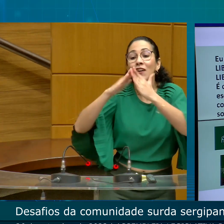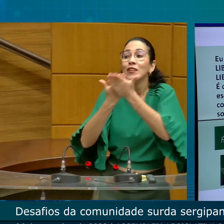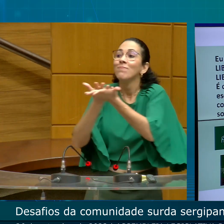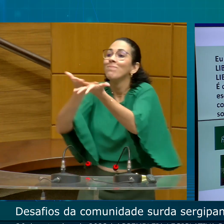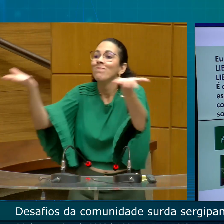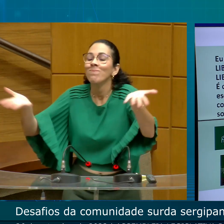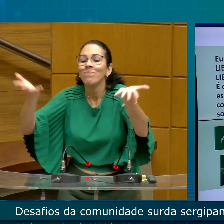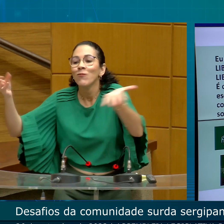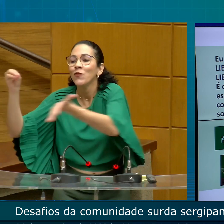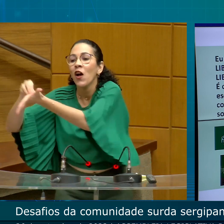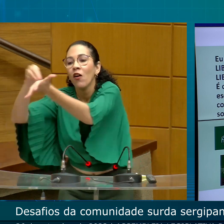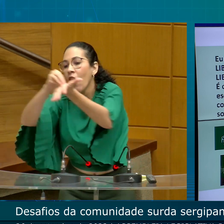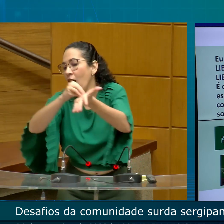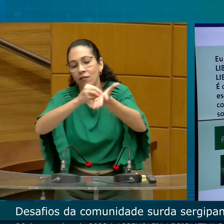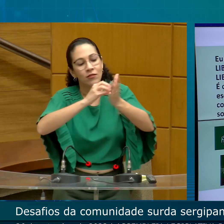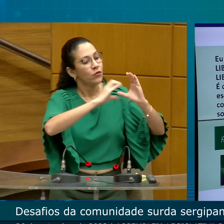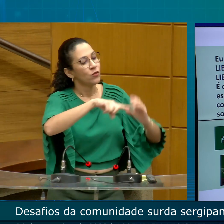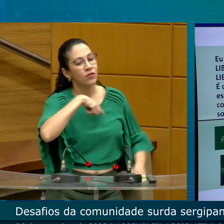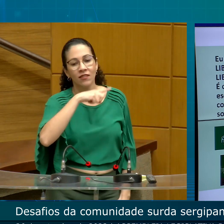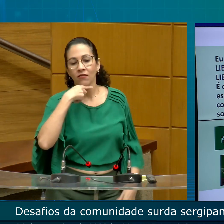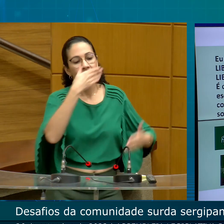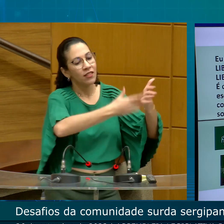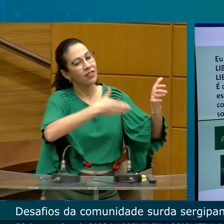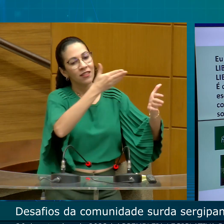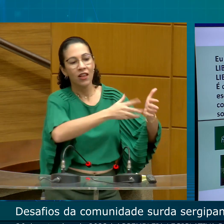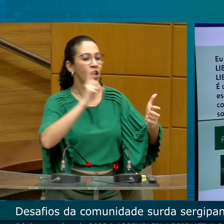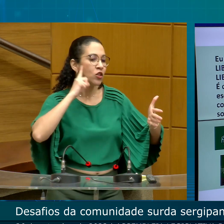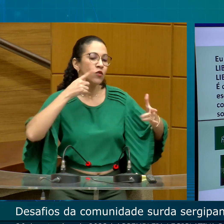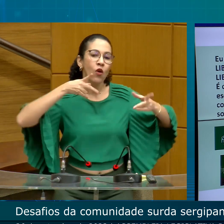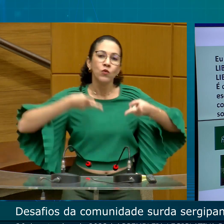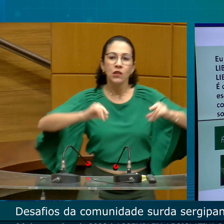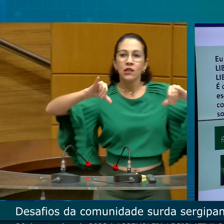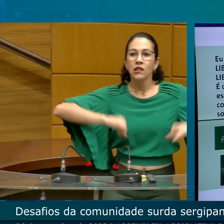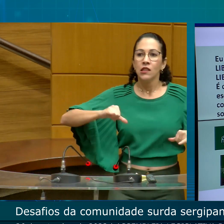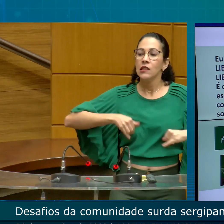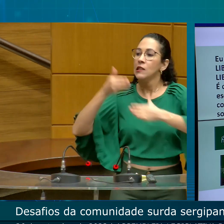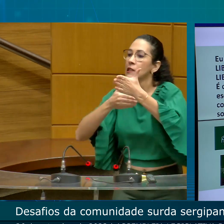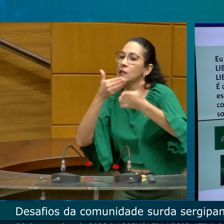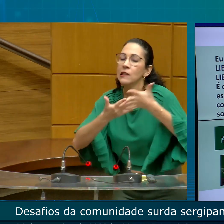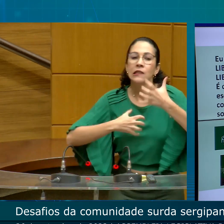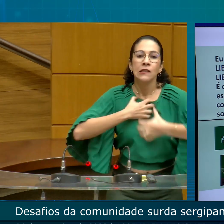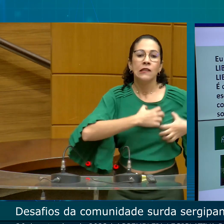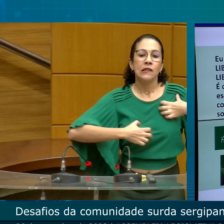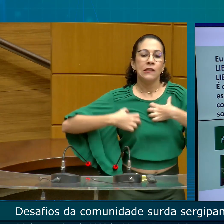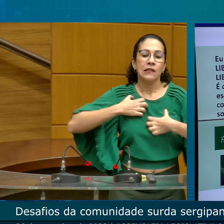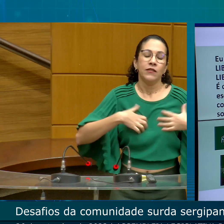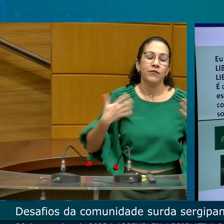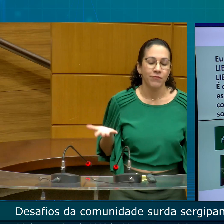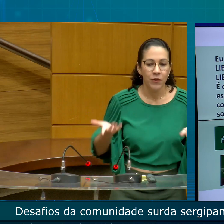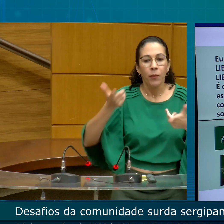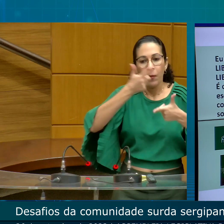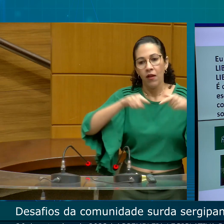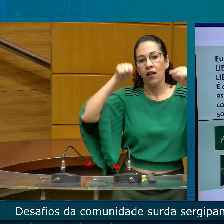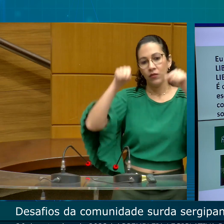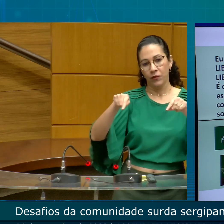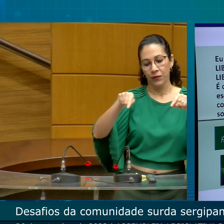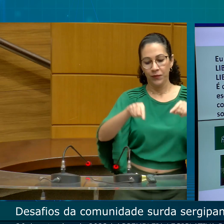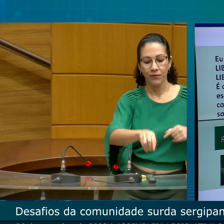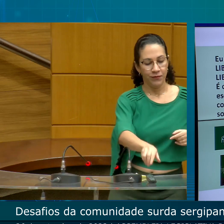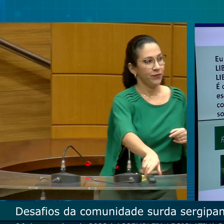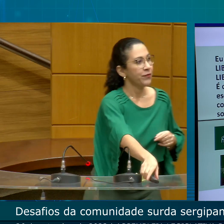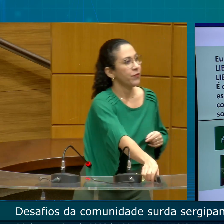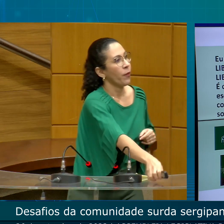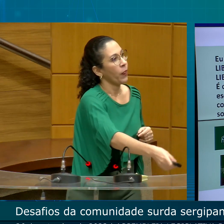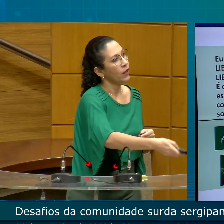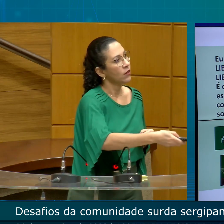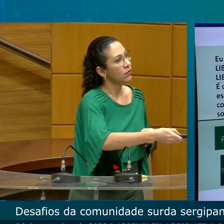algo natural. E eu percebo que falta isso nas escolas. E isso é uma barreira que gera sofrimento e angústia. É